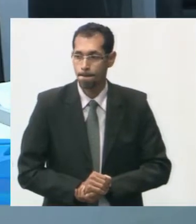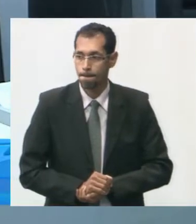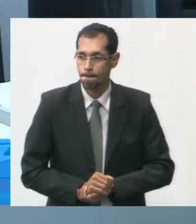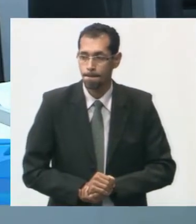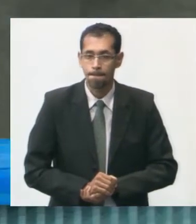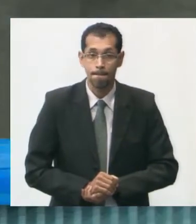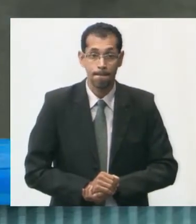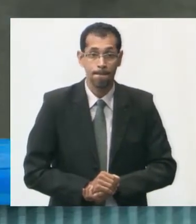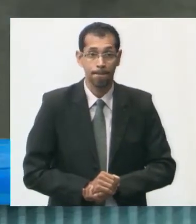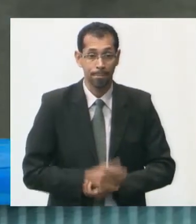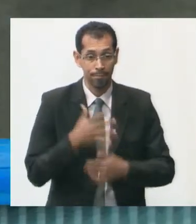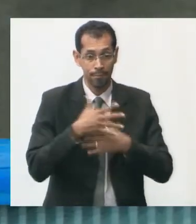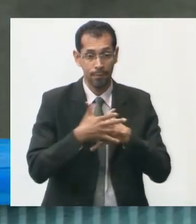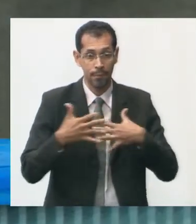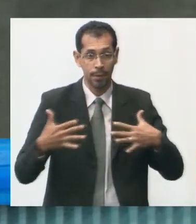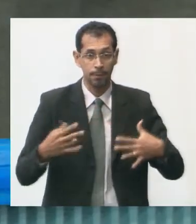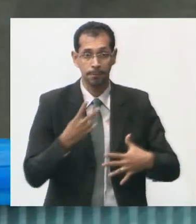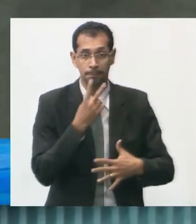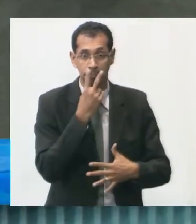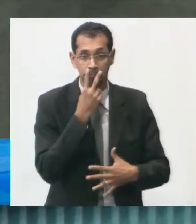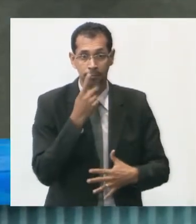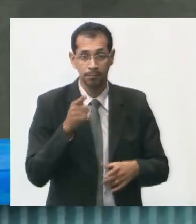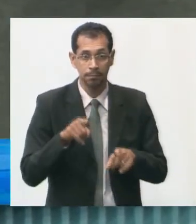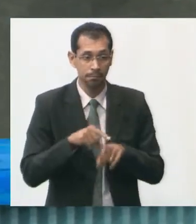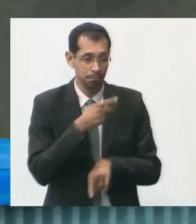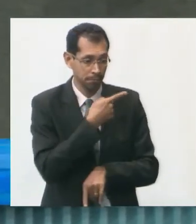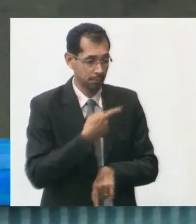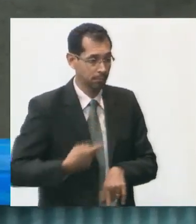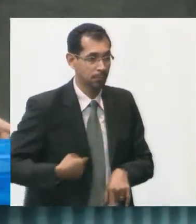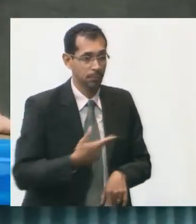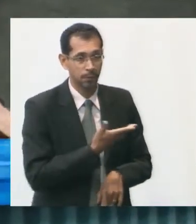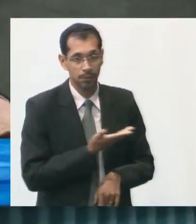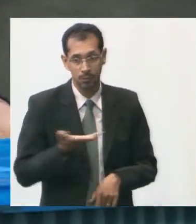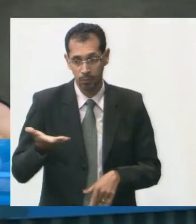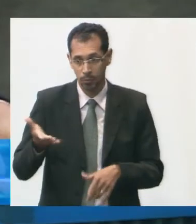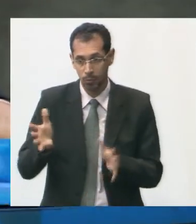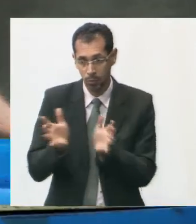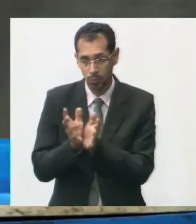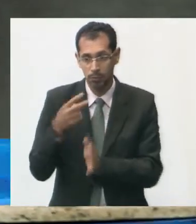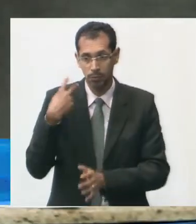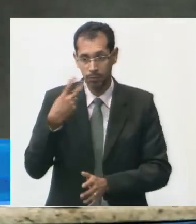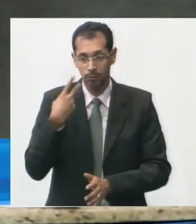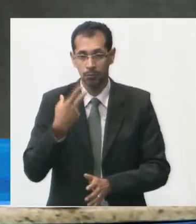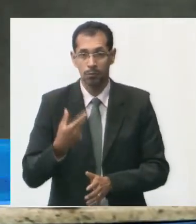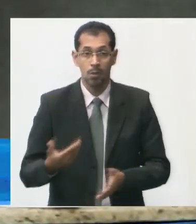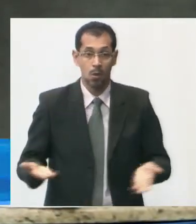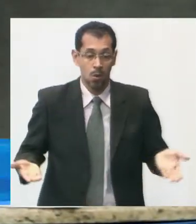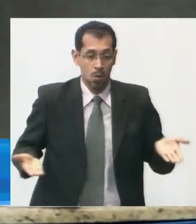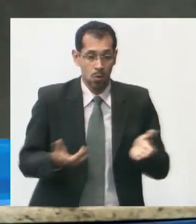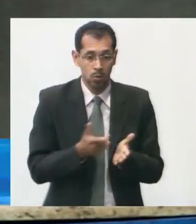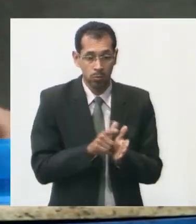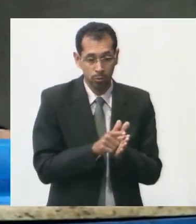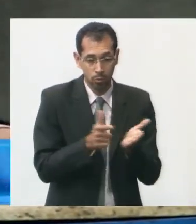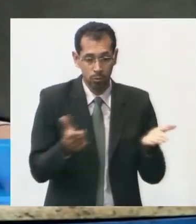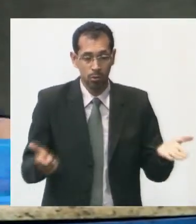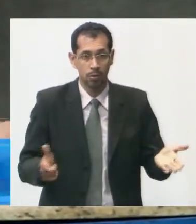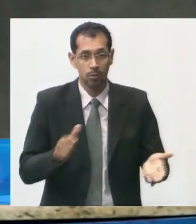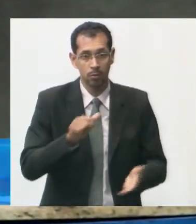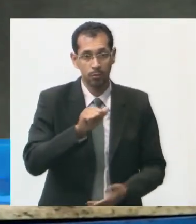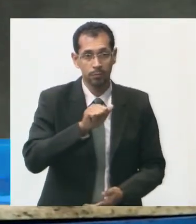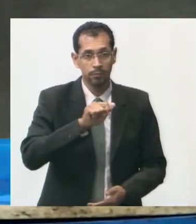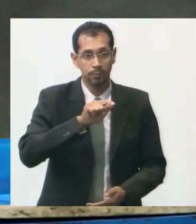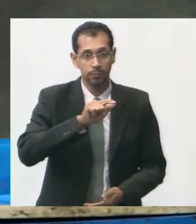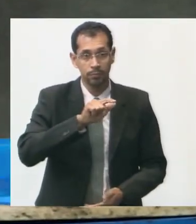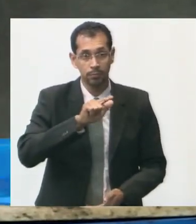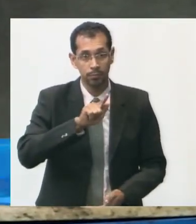Cidade de Vitória, presidente, vereadores, hoje o jornal A Gazeta publicou